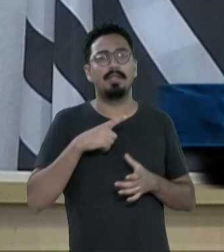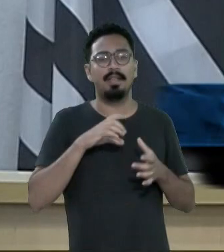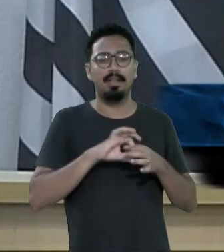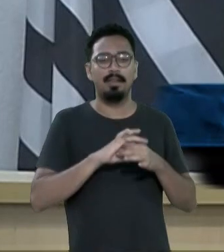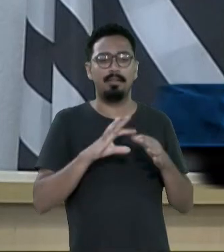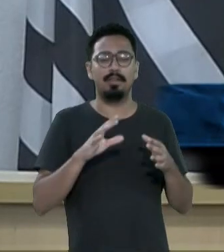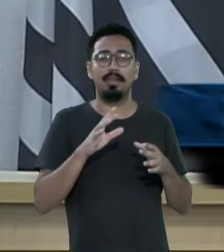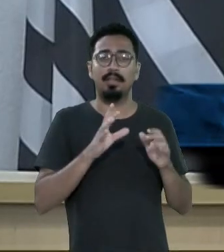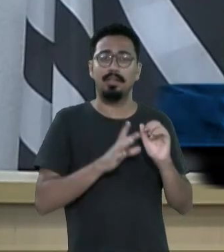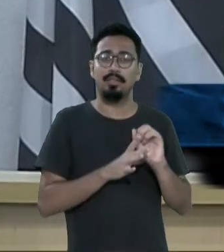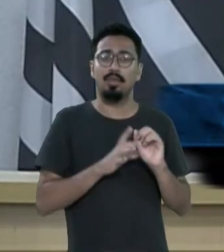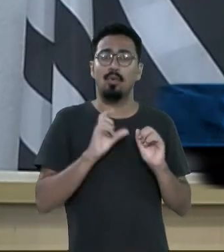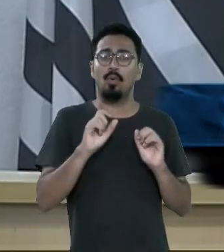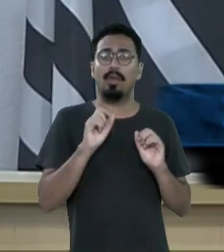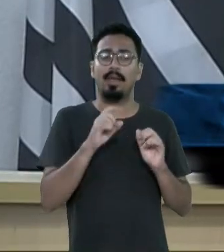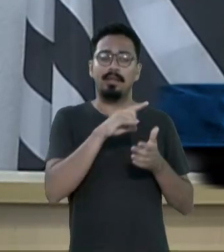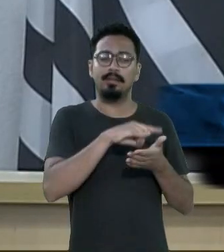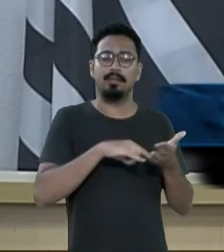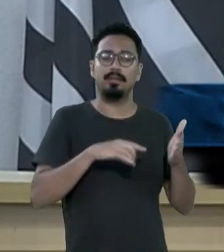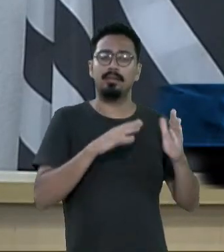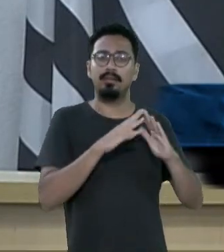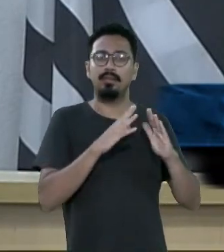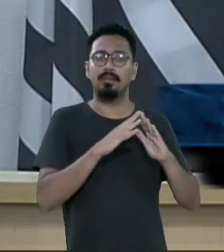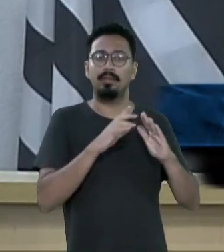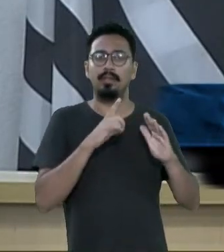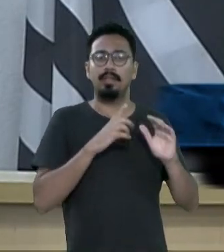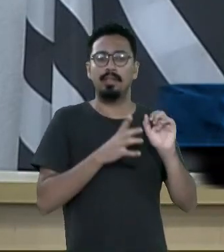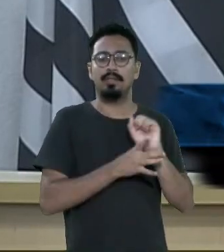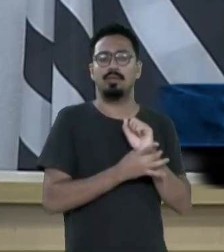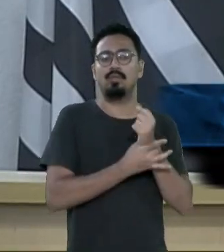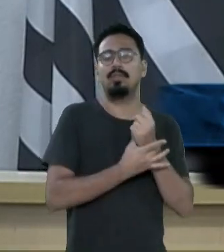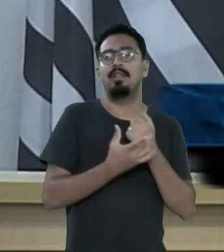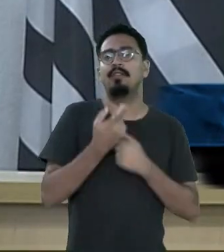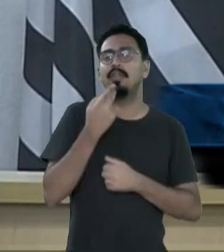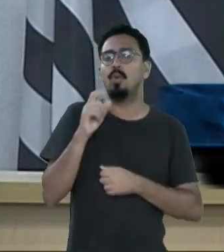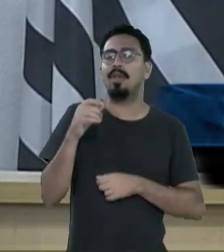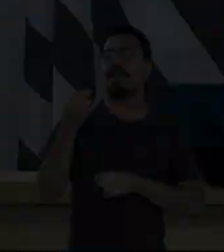segurança que político nenhum vai, no período de eleição, falar que se não votar nele vai tomar a casinha.